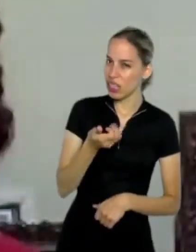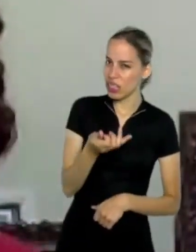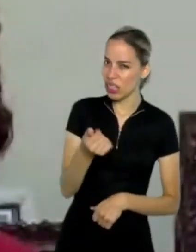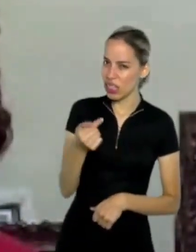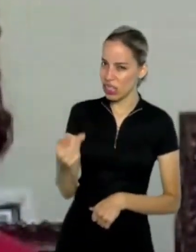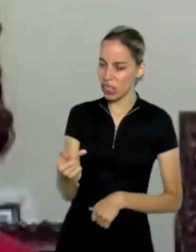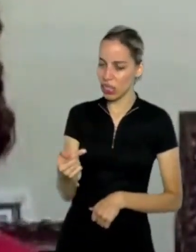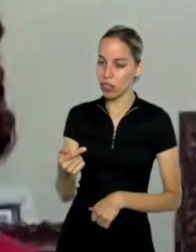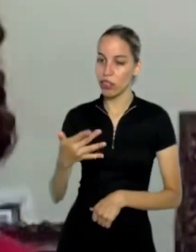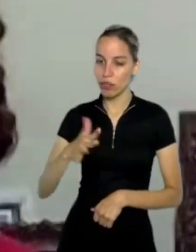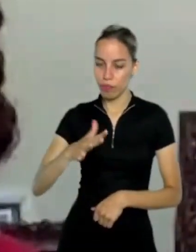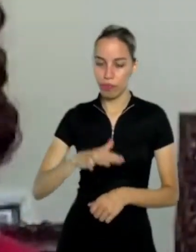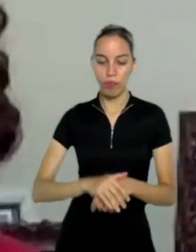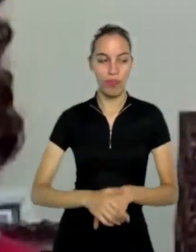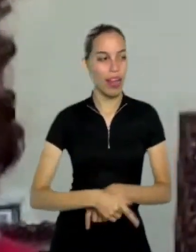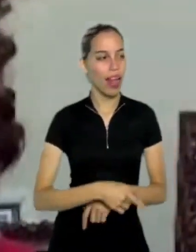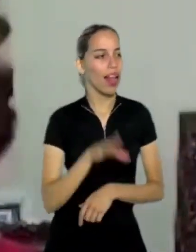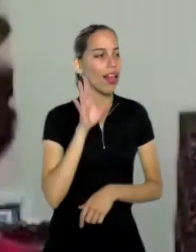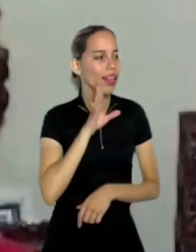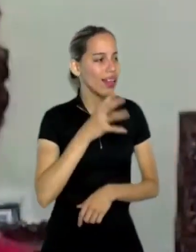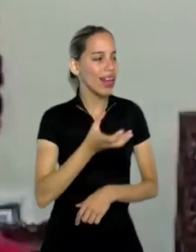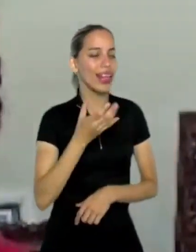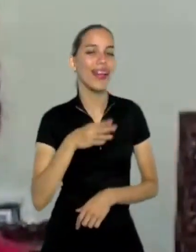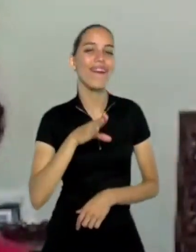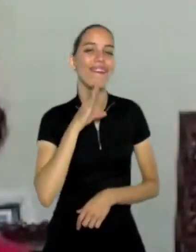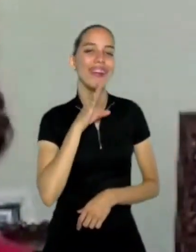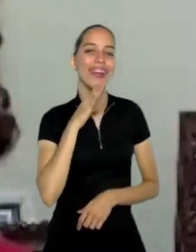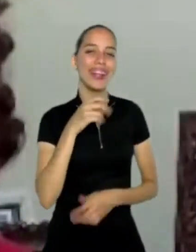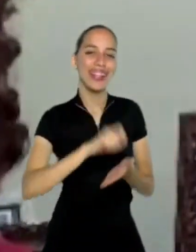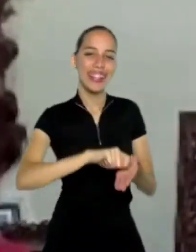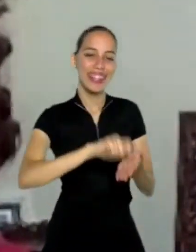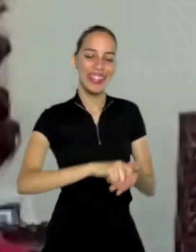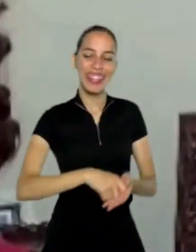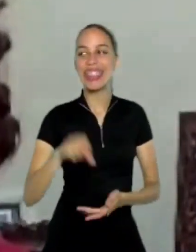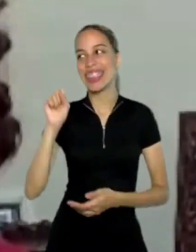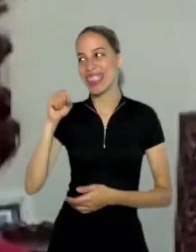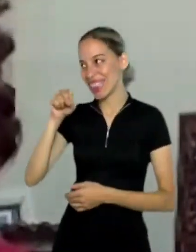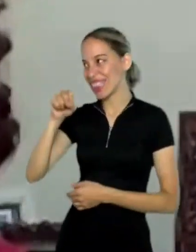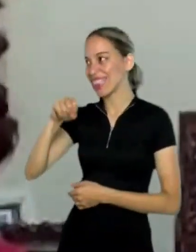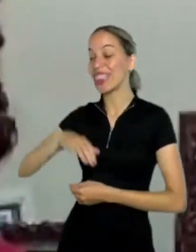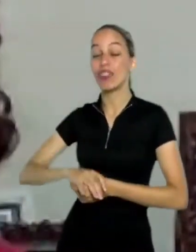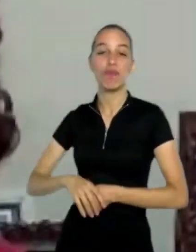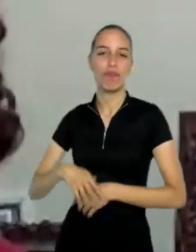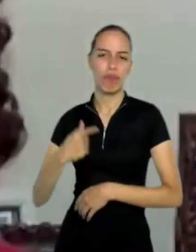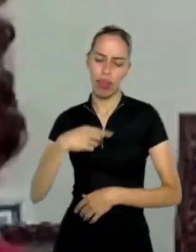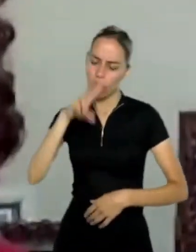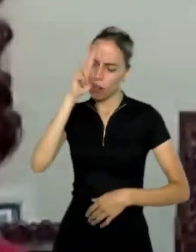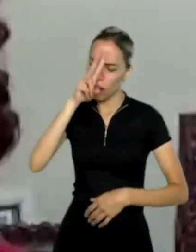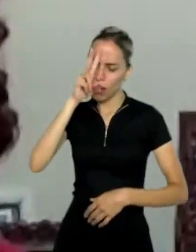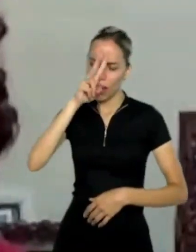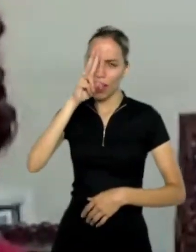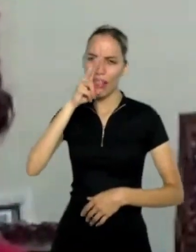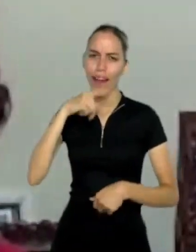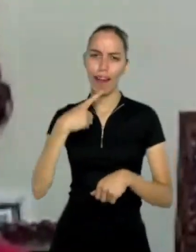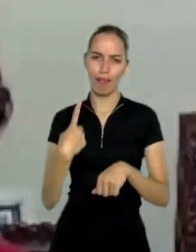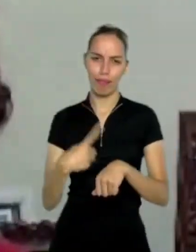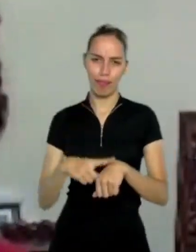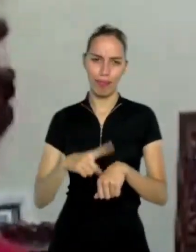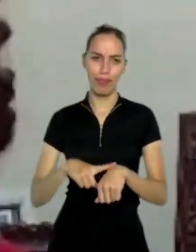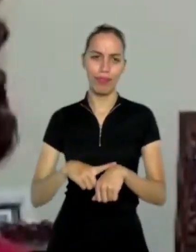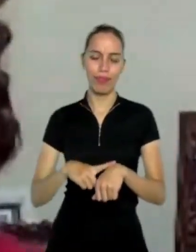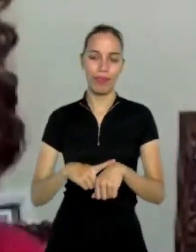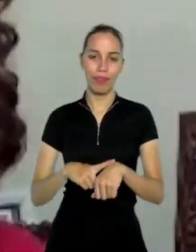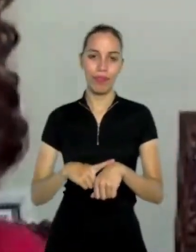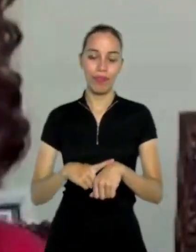gracinha, já querendo conhecer a autor. Sim, então essa época, assim, eu lembro muito desse momento, assim, que foi, eu acho que foi